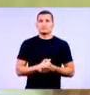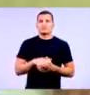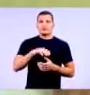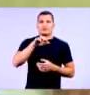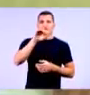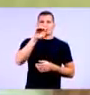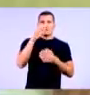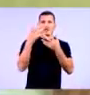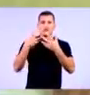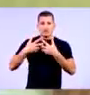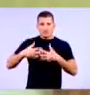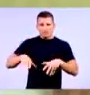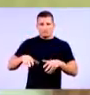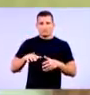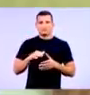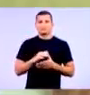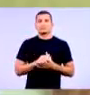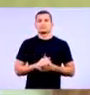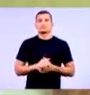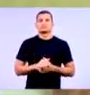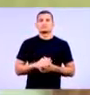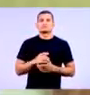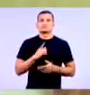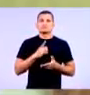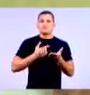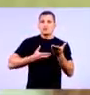de grande força na educação